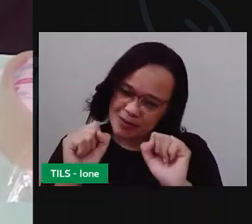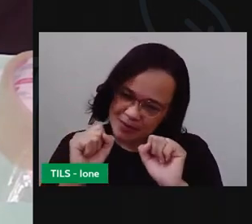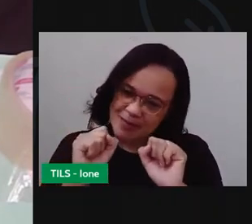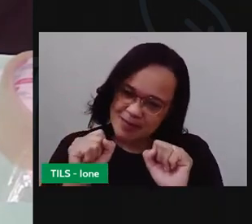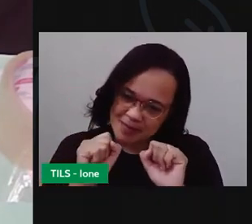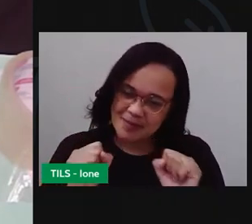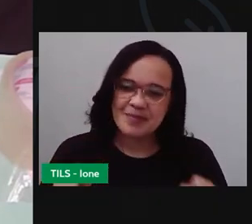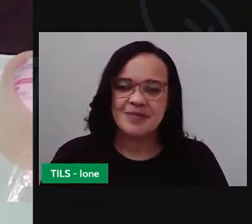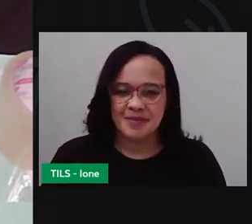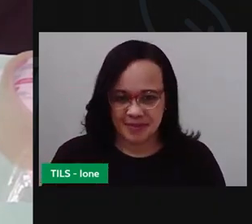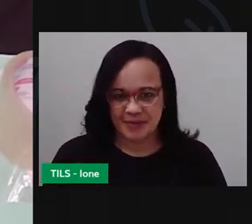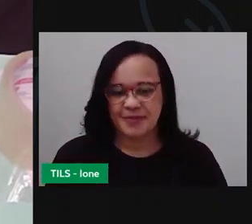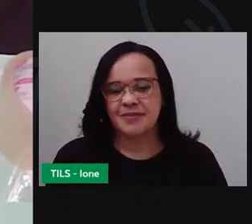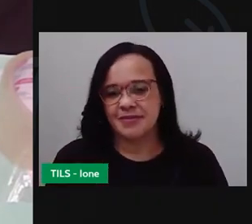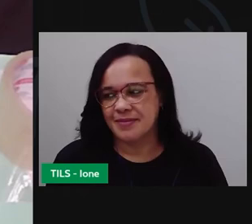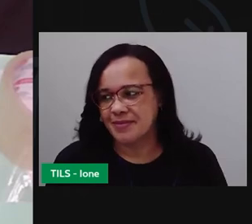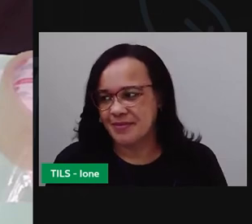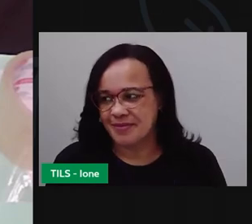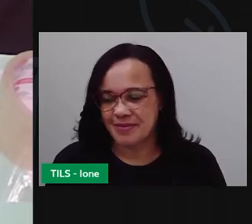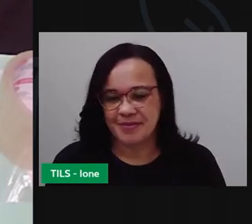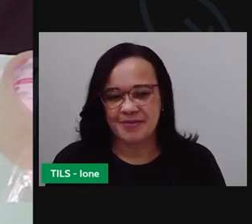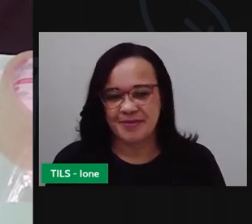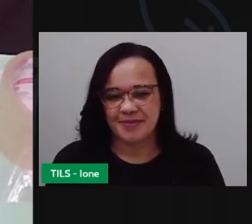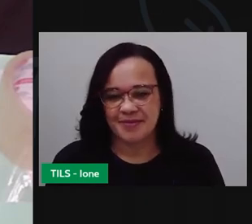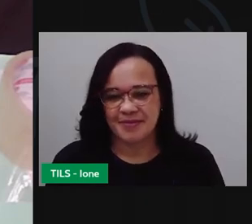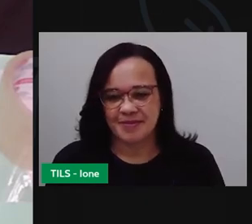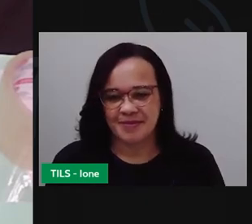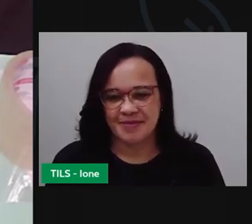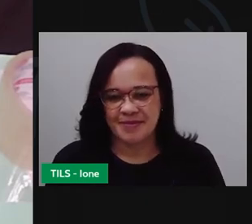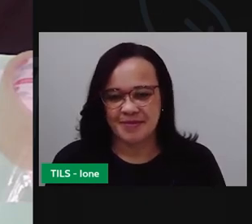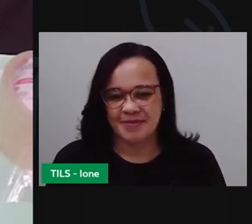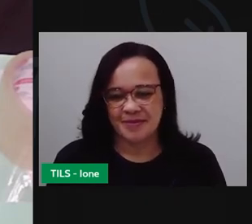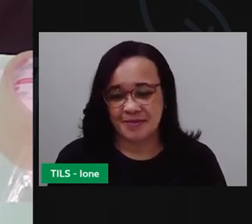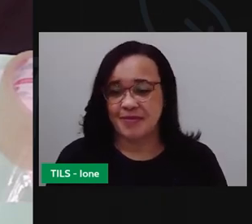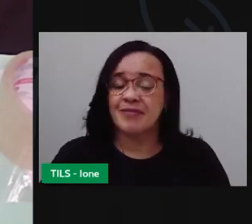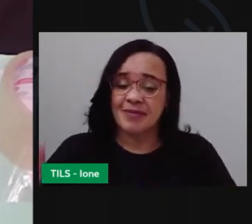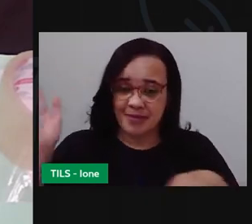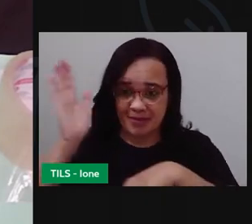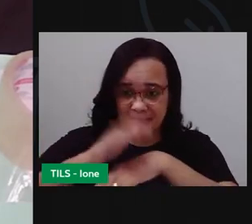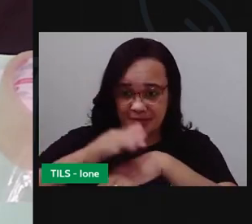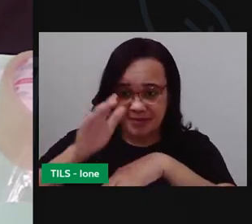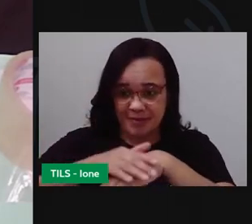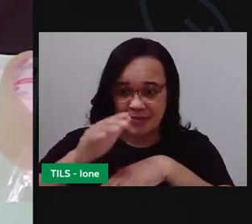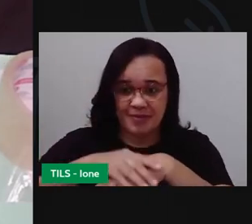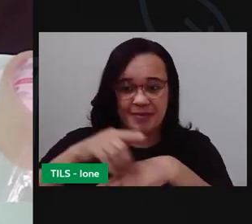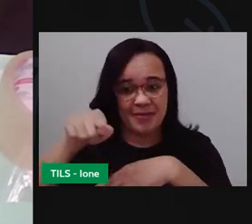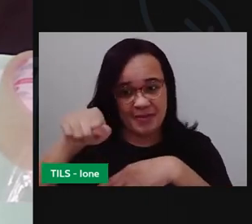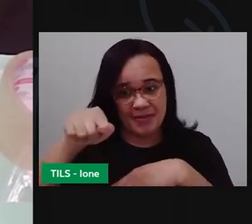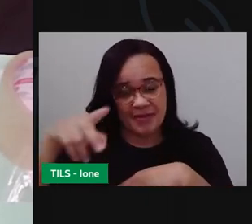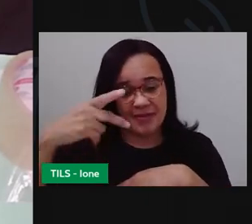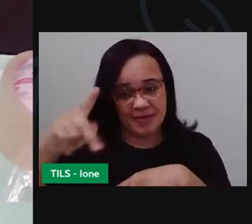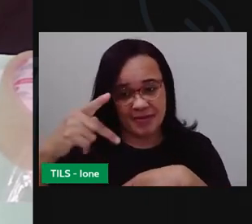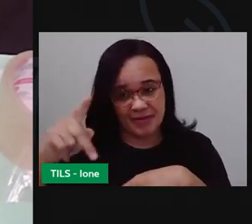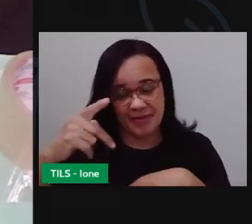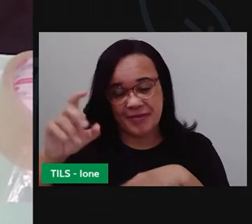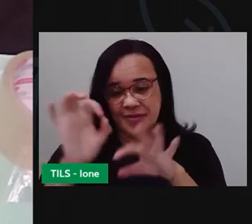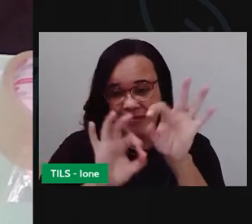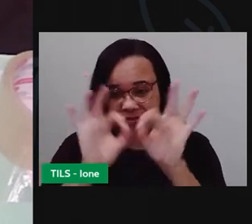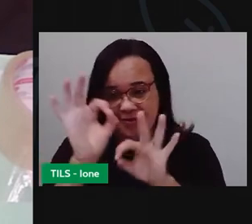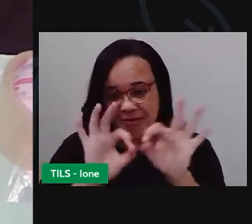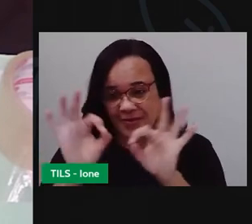o desenho, o estilo que você quer dar para o seu instrumento, tá?